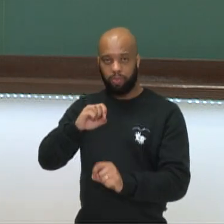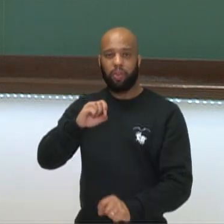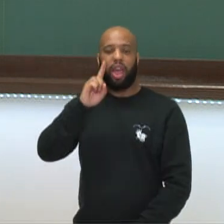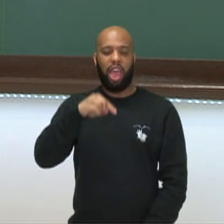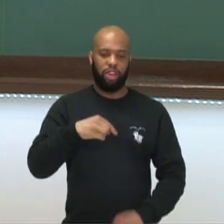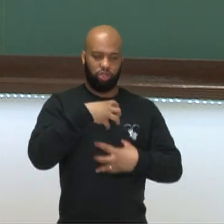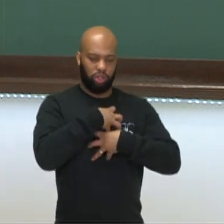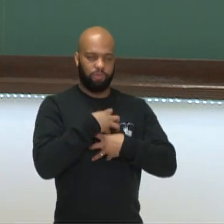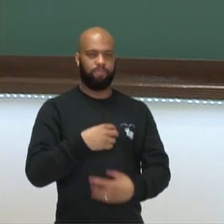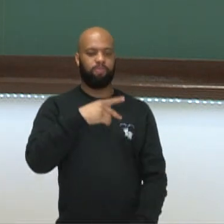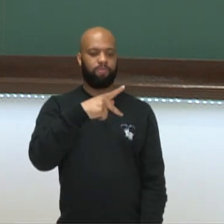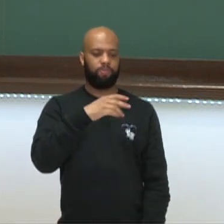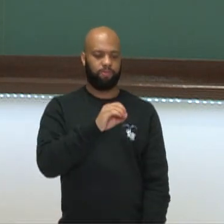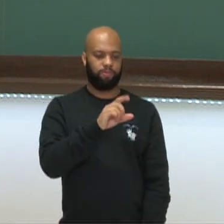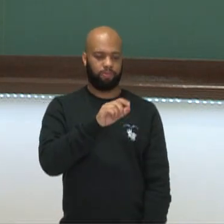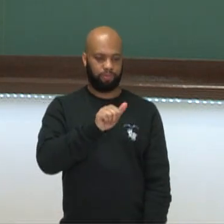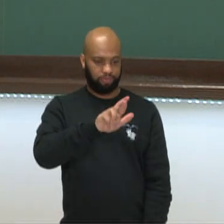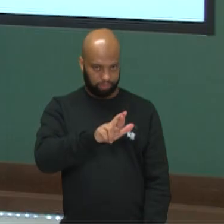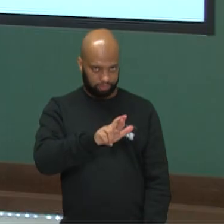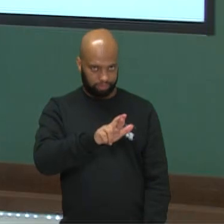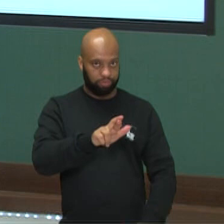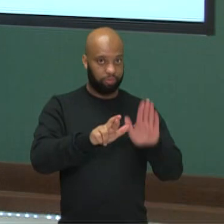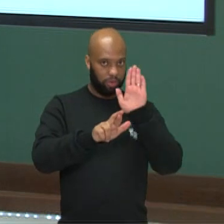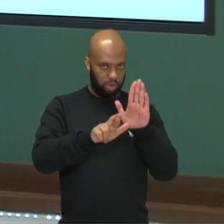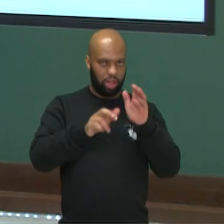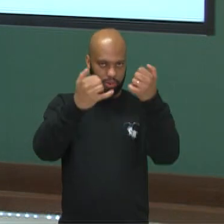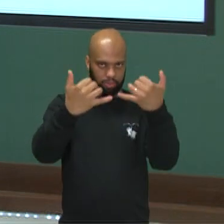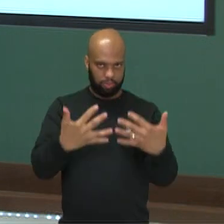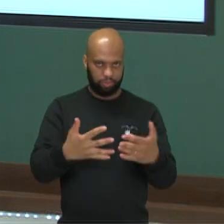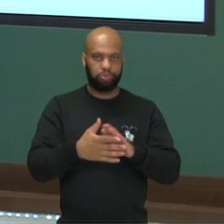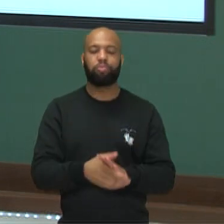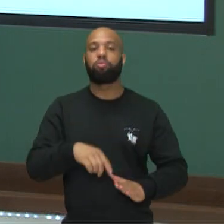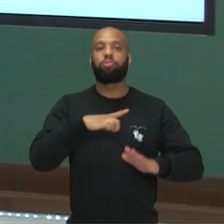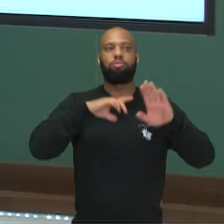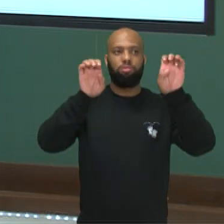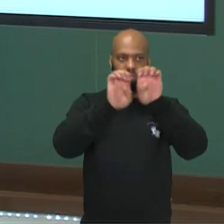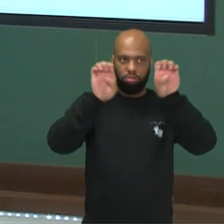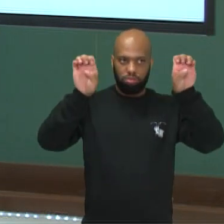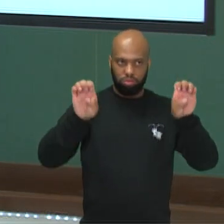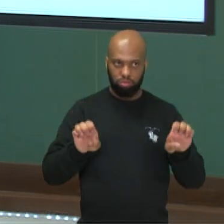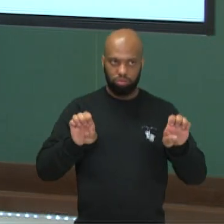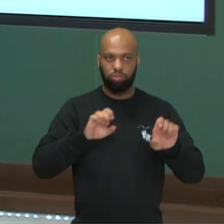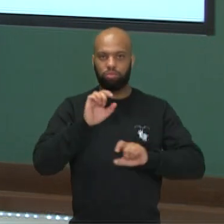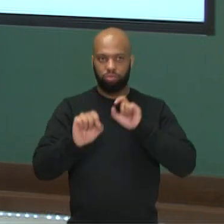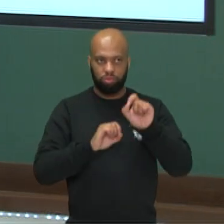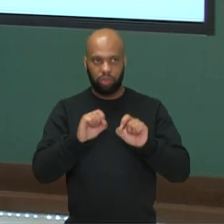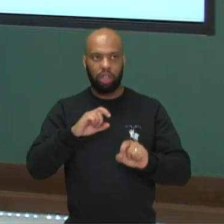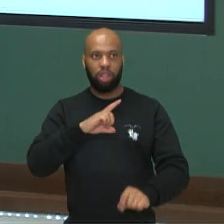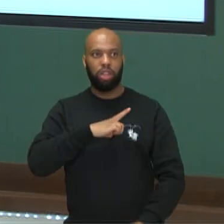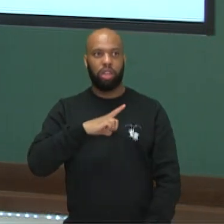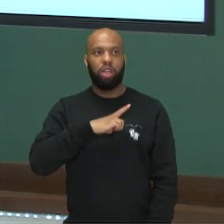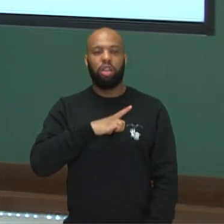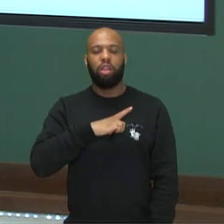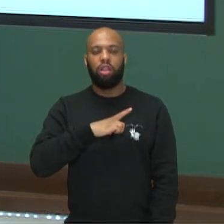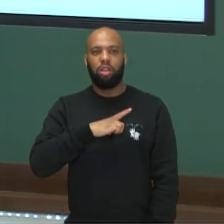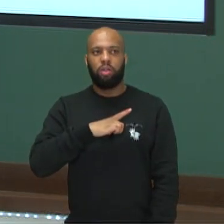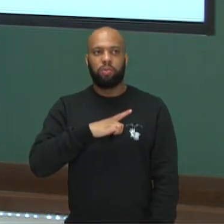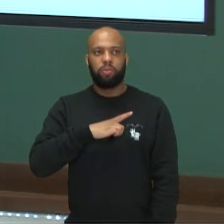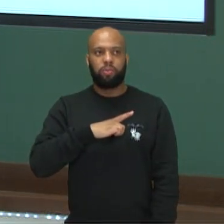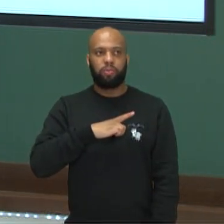Por quê, professor? Observe, na sua estrutura nós temos aqui o